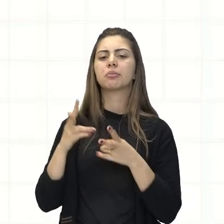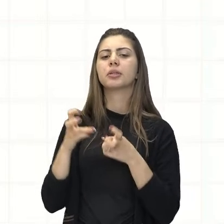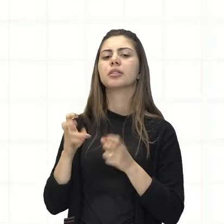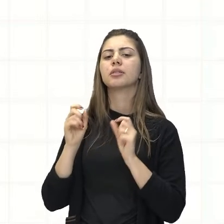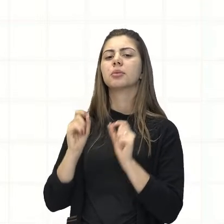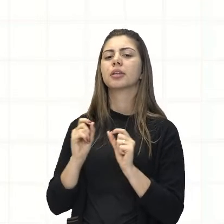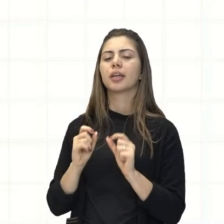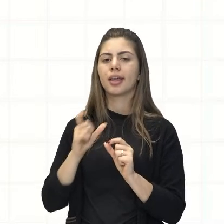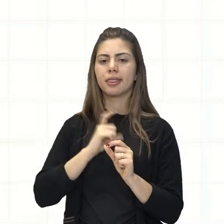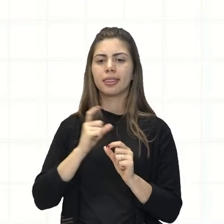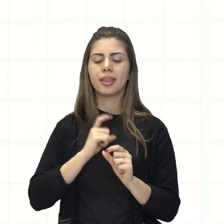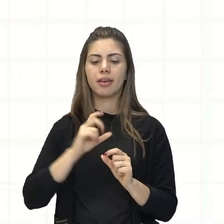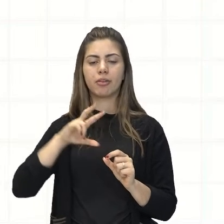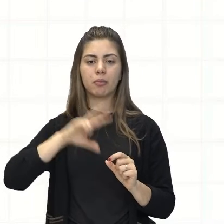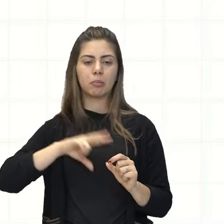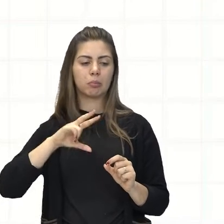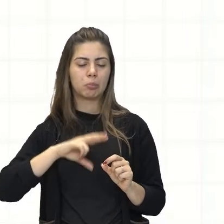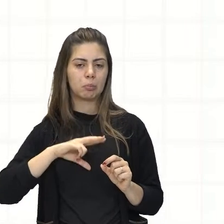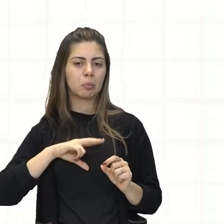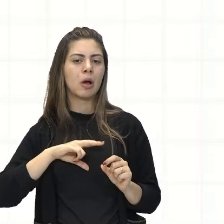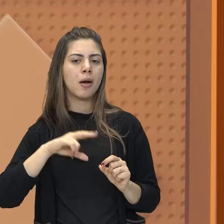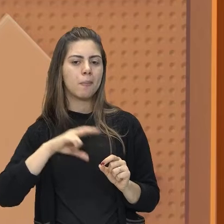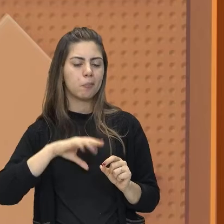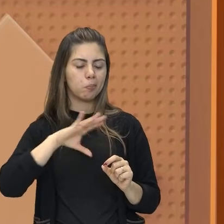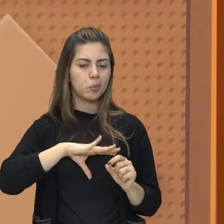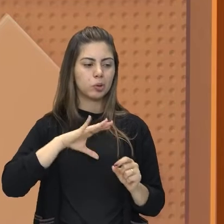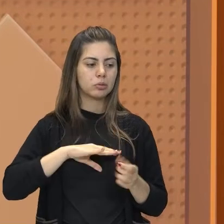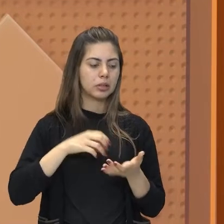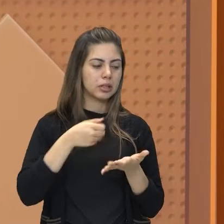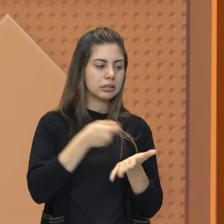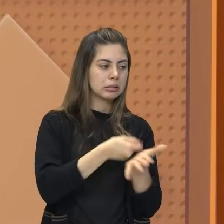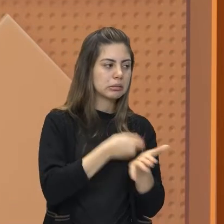do idioma através do processo colonizatório,